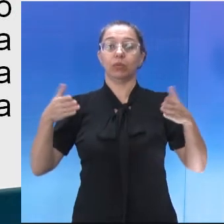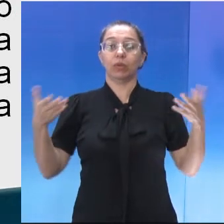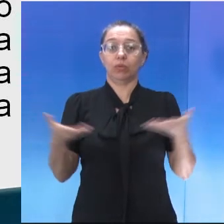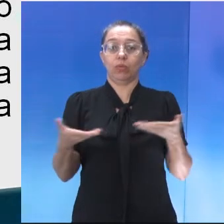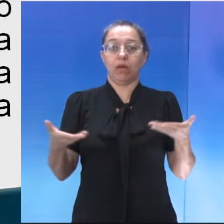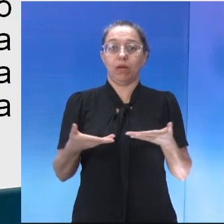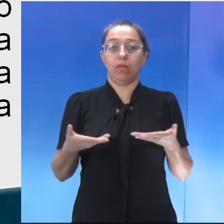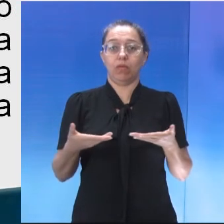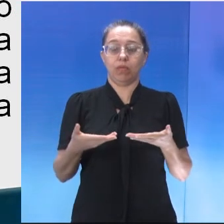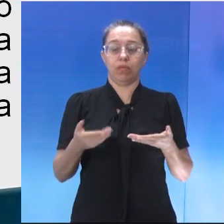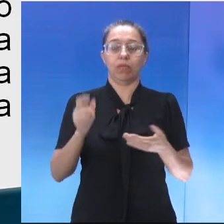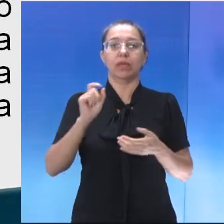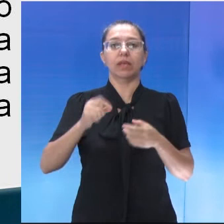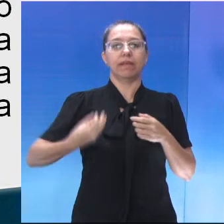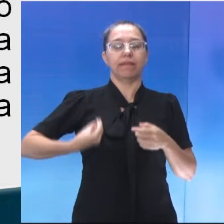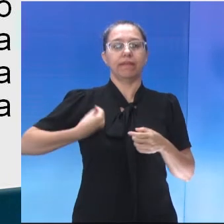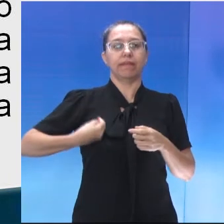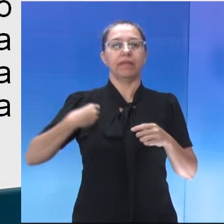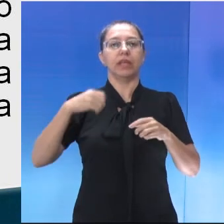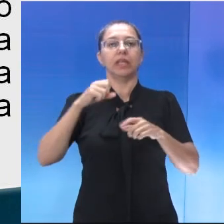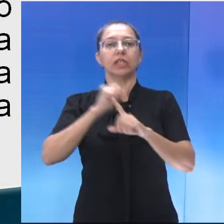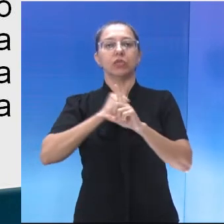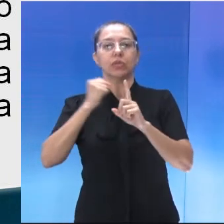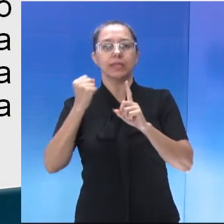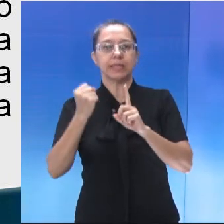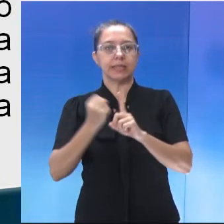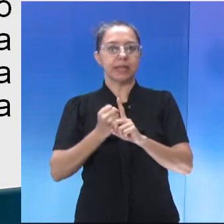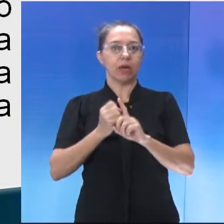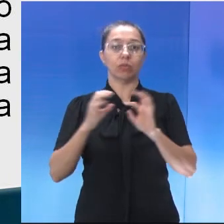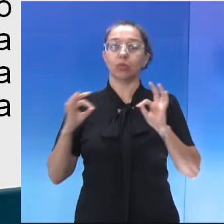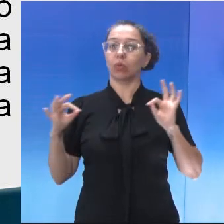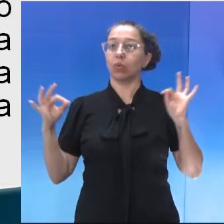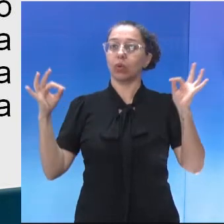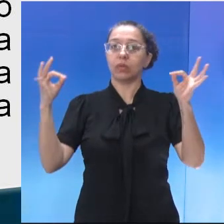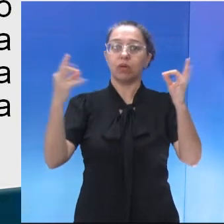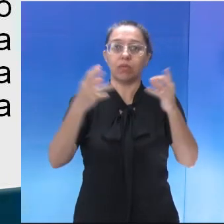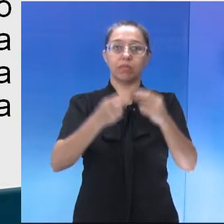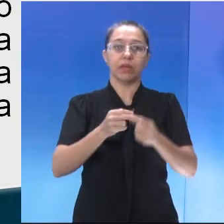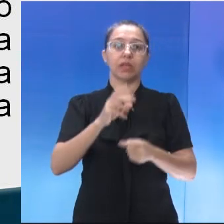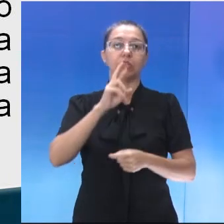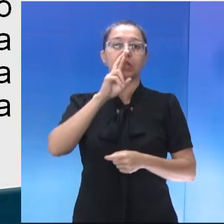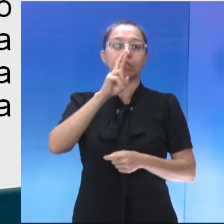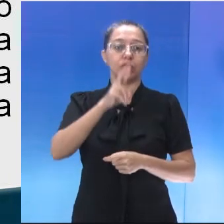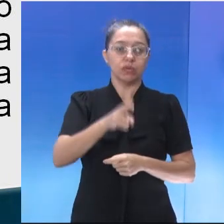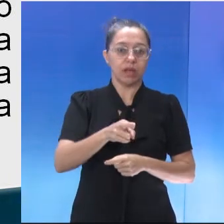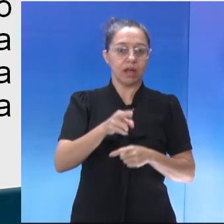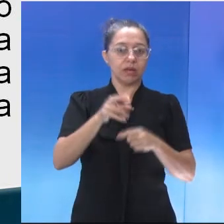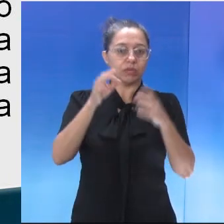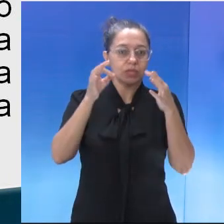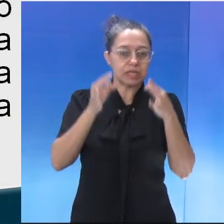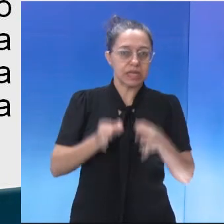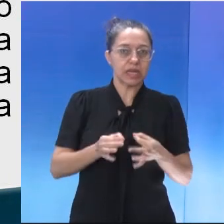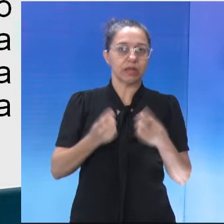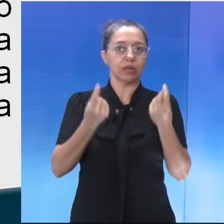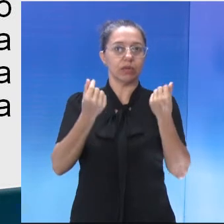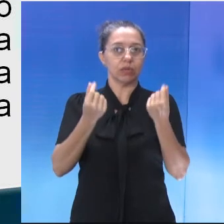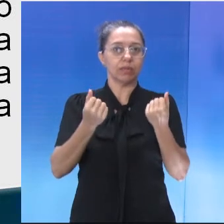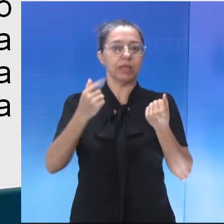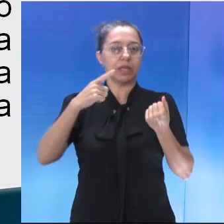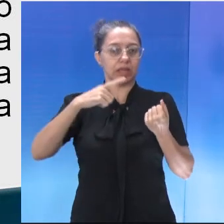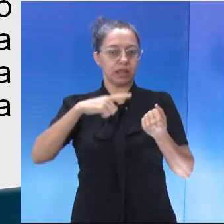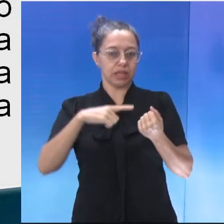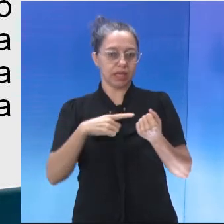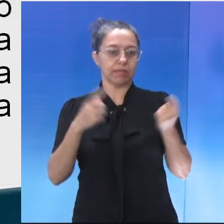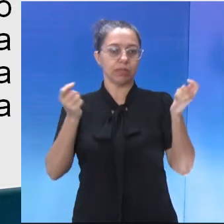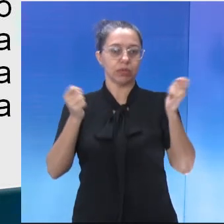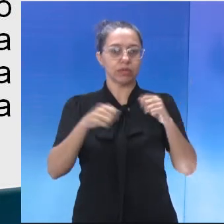contemporânea, em que a vida social está totalmente tomada pelos resultados da economia,